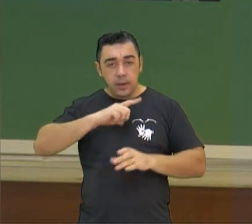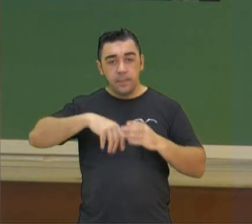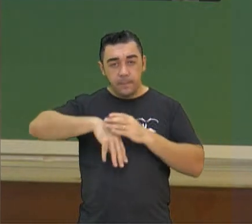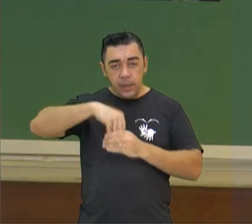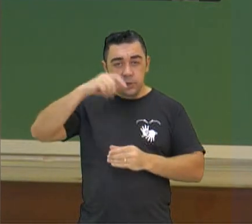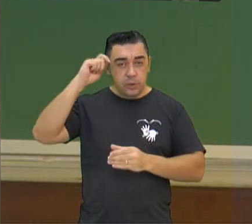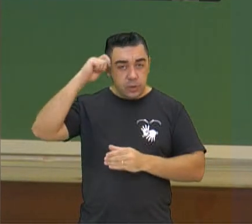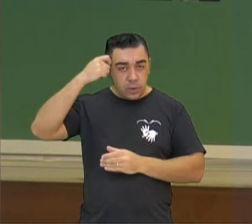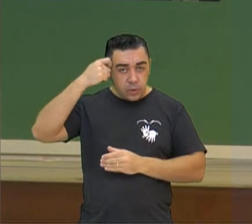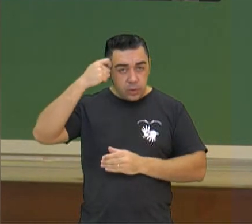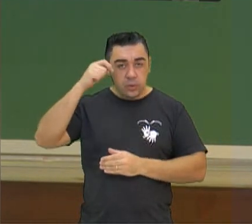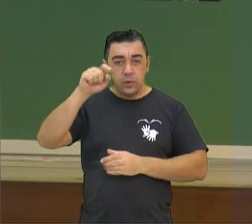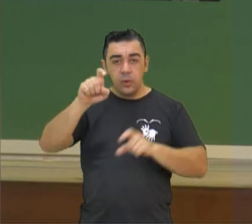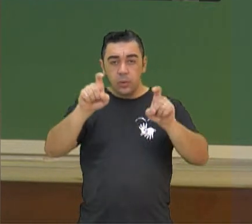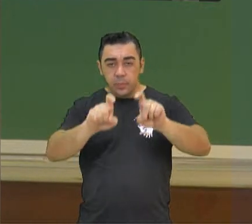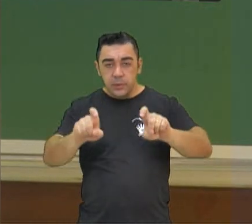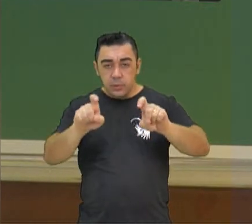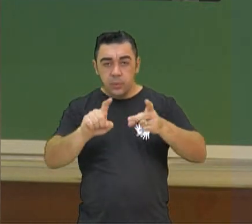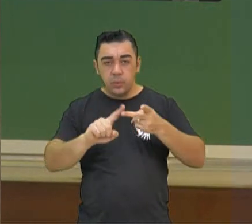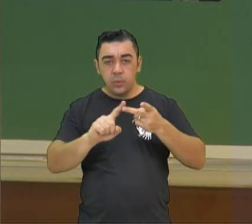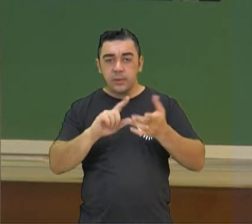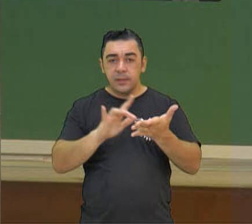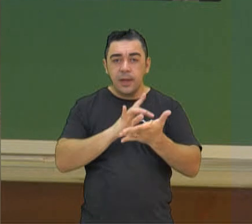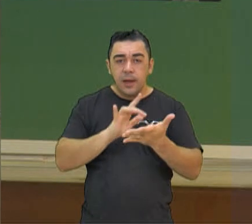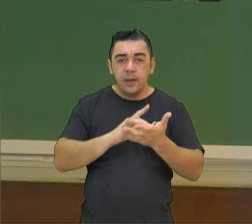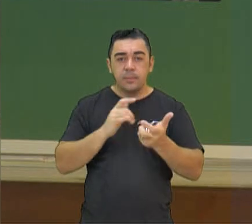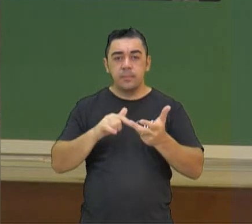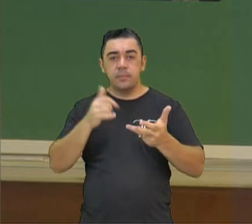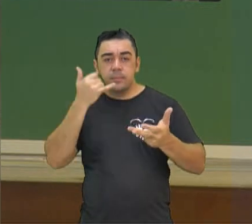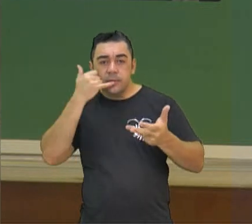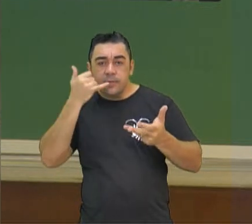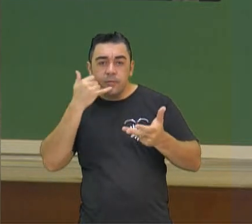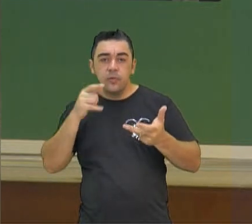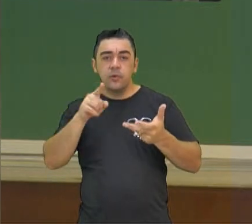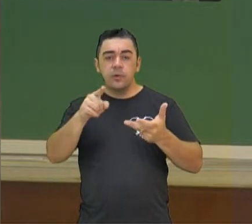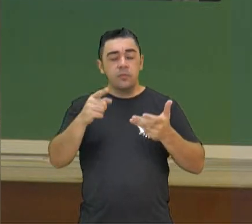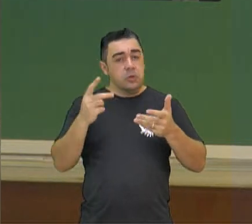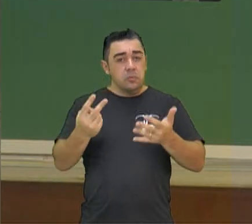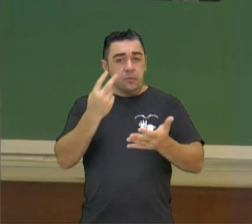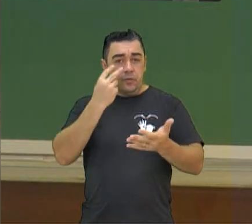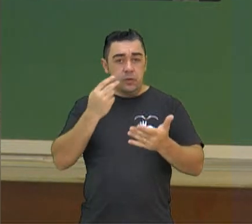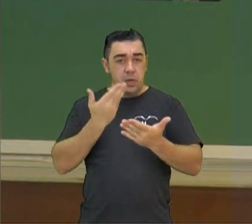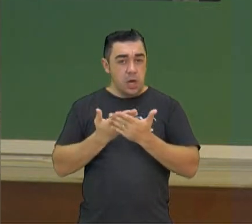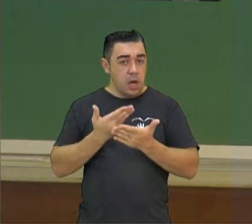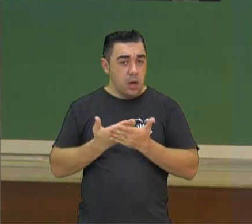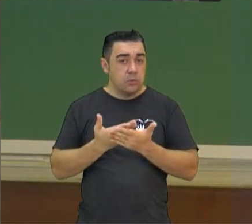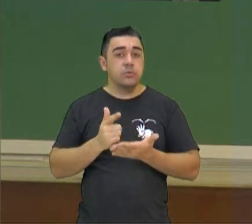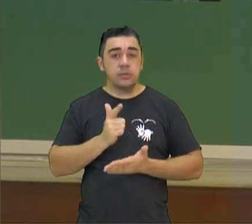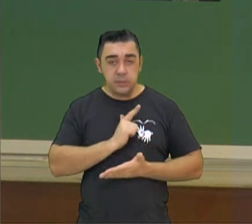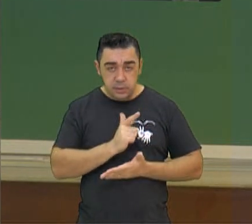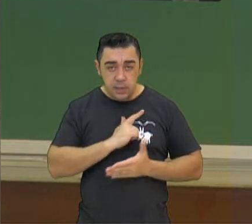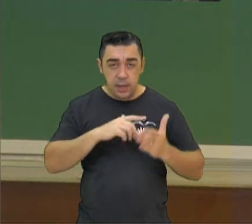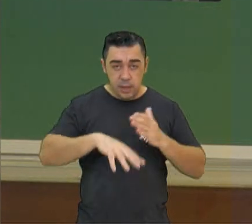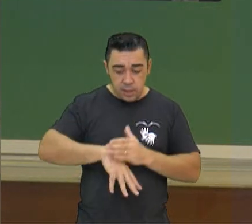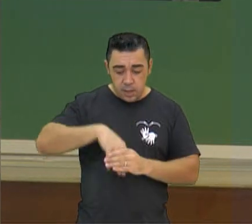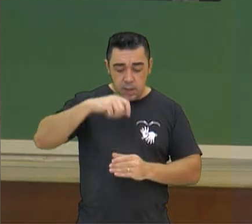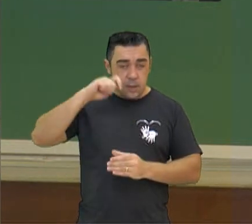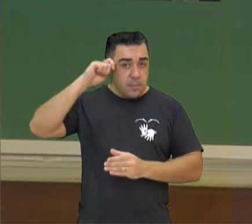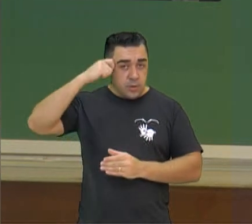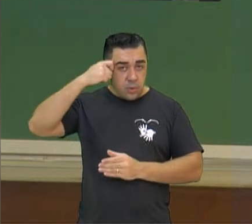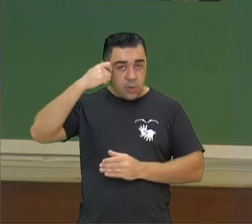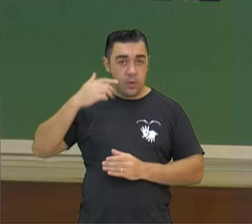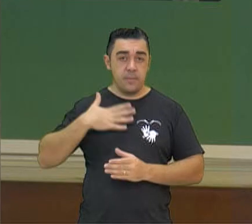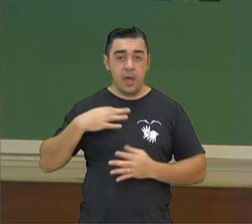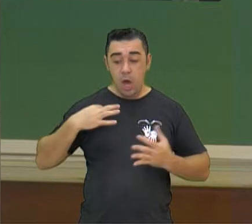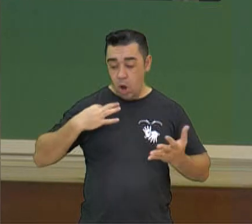O seu computador, o seu tablet, o seu telefone, não sei onde você está assistindo essa aula agora, tem petróleo. O meu jaleco